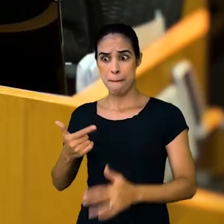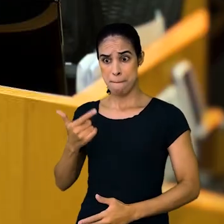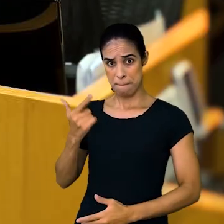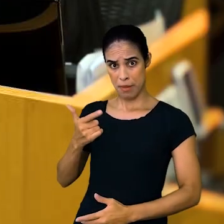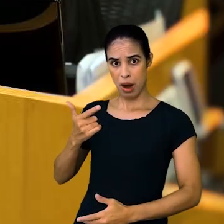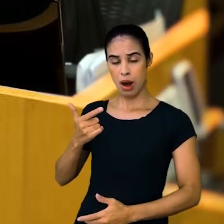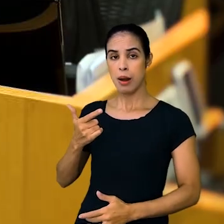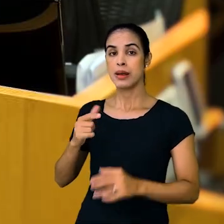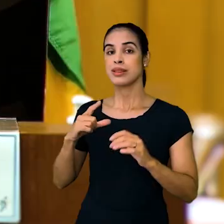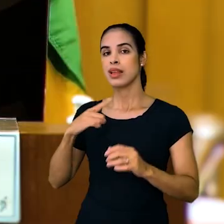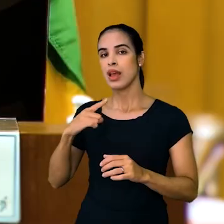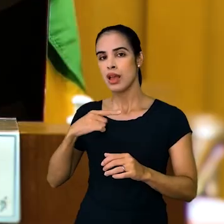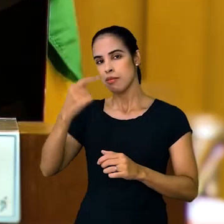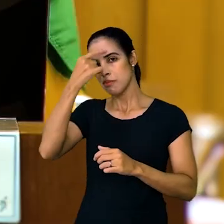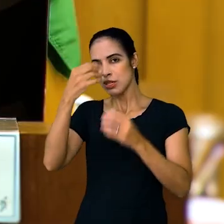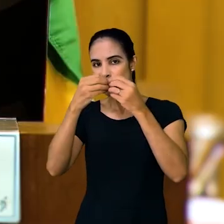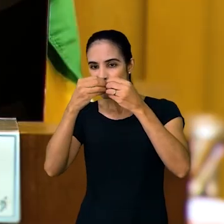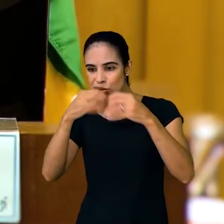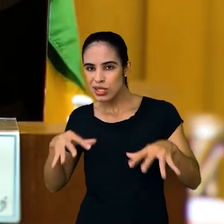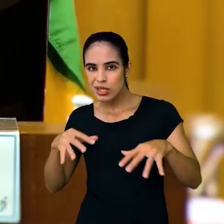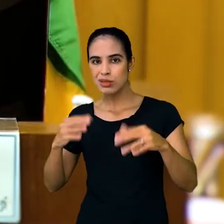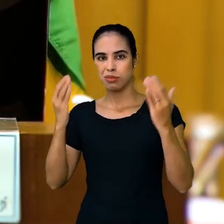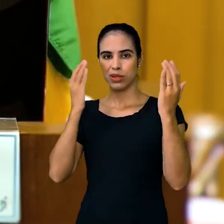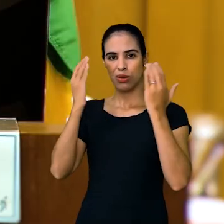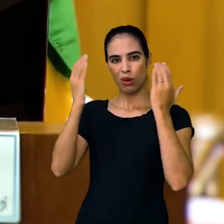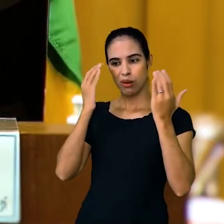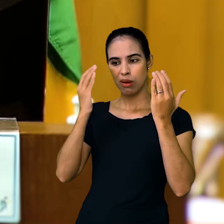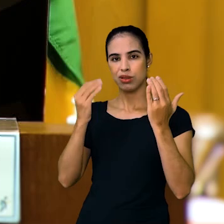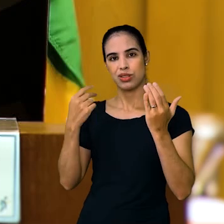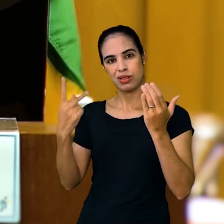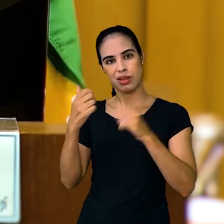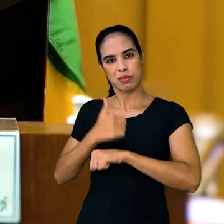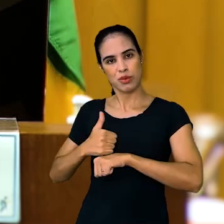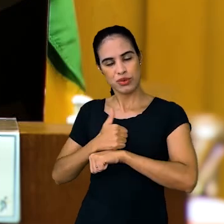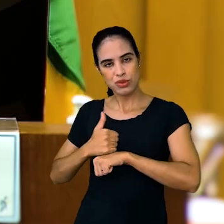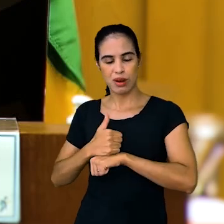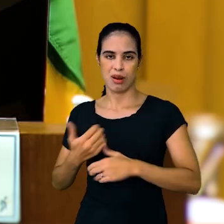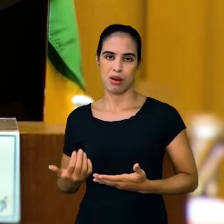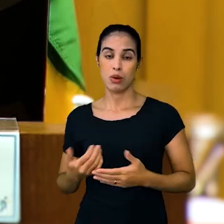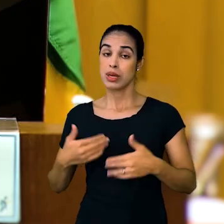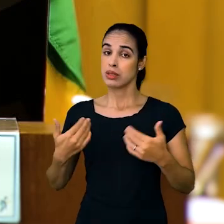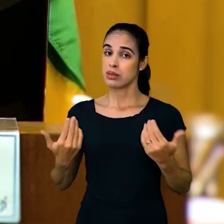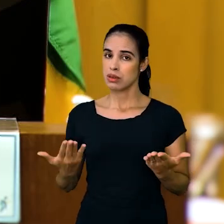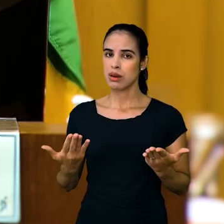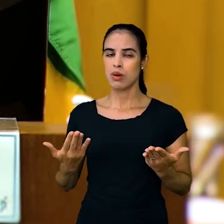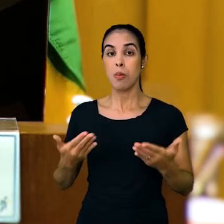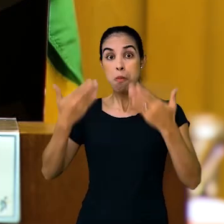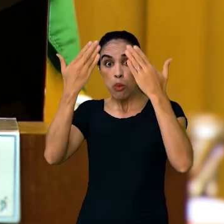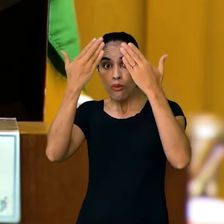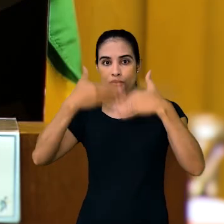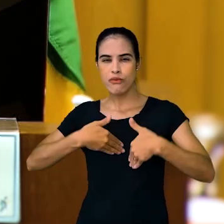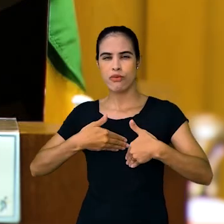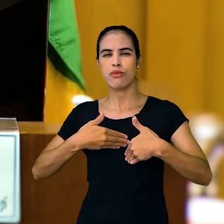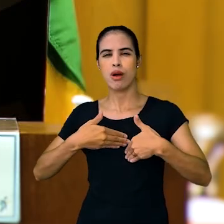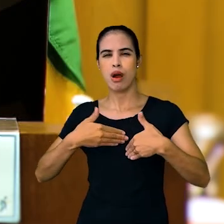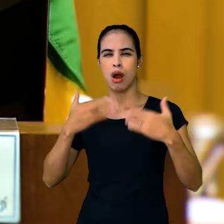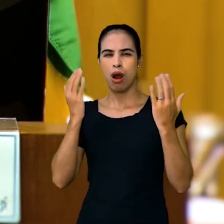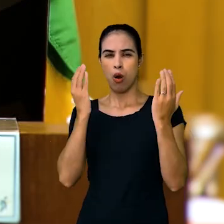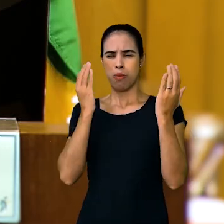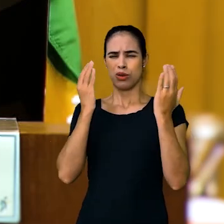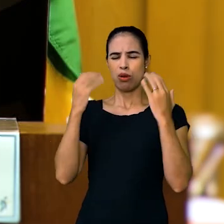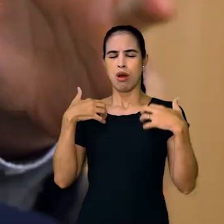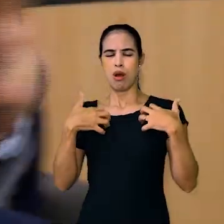de dano moral presumido à saúde psicossocial do trabalhador, o que dispensa a necessidade de comprovação de